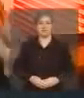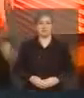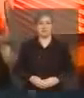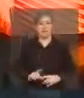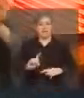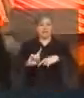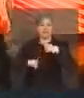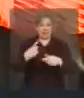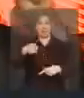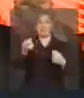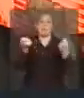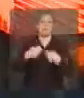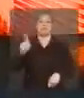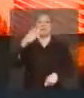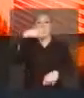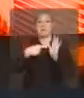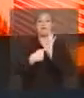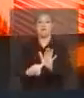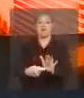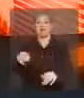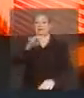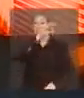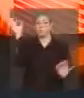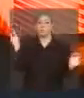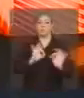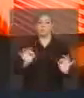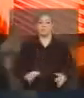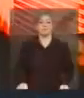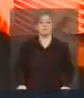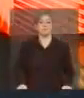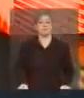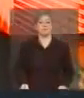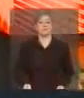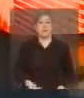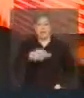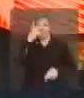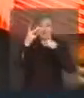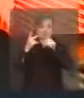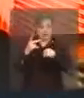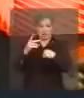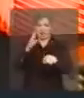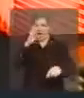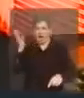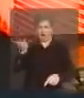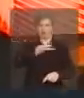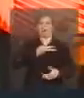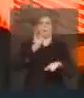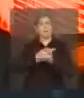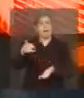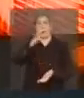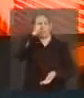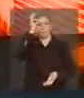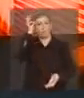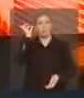Depois você não tem que provar a inocência de ninguém. É o acusado, mesmo que inocente, que tem